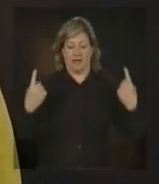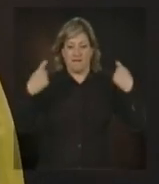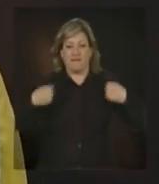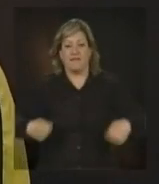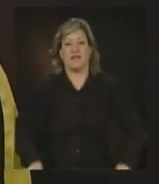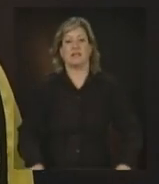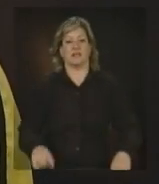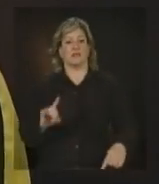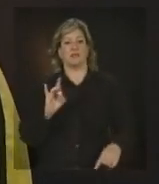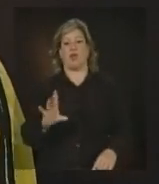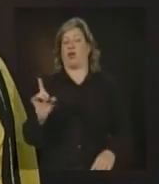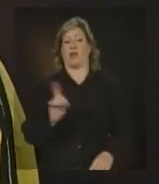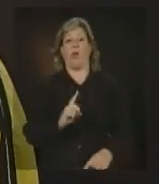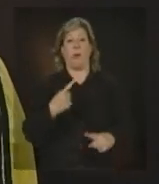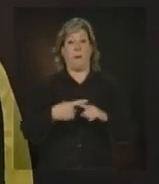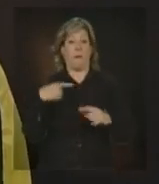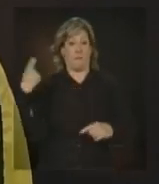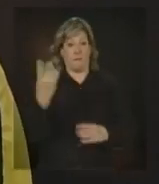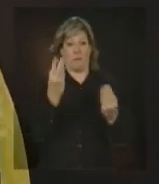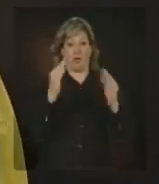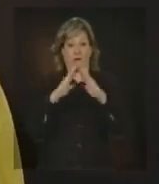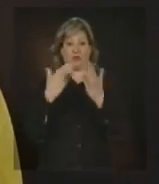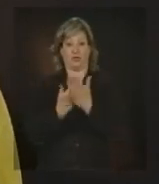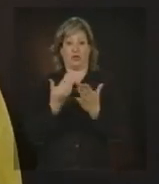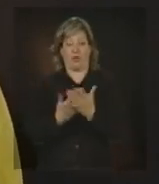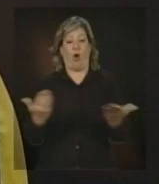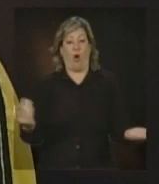que acontece muito nas escolas hoje, o secretário...